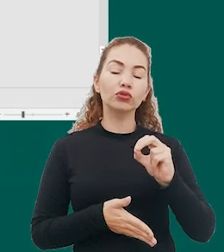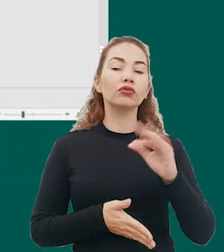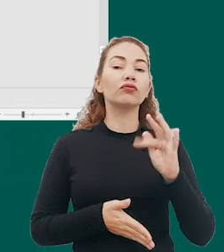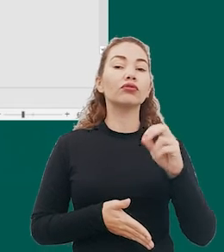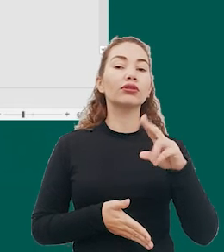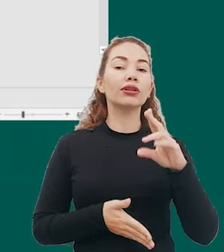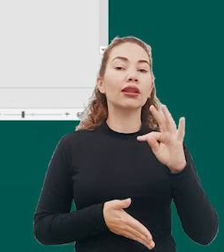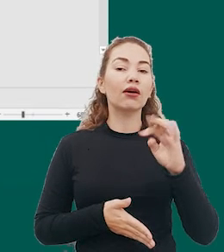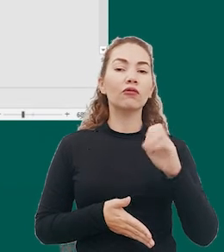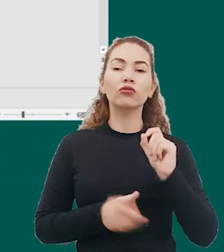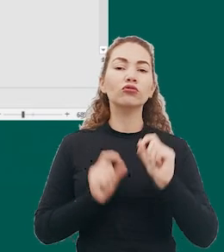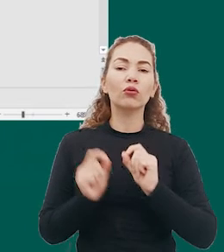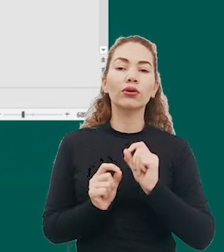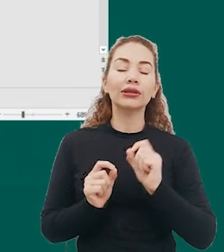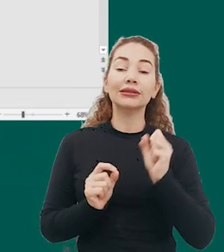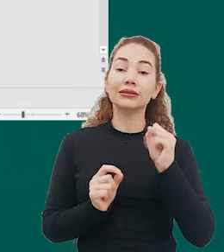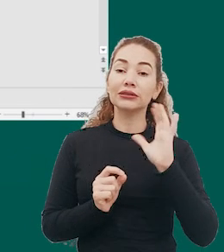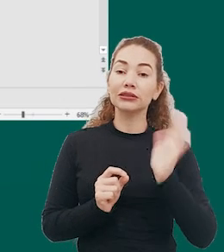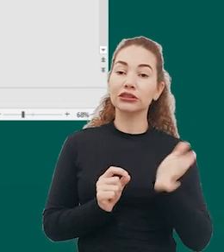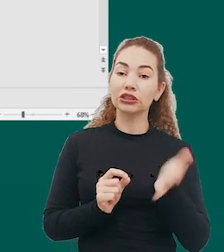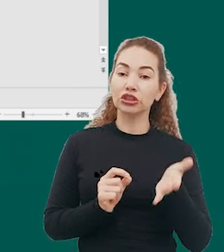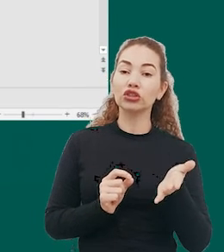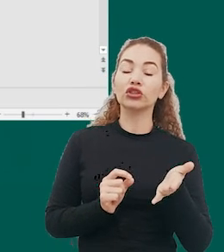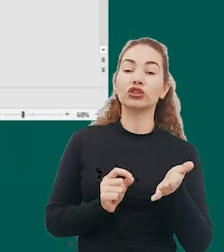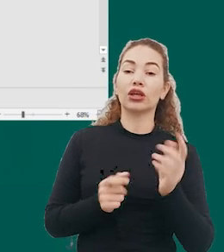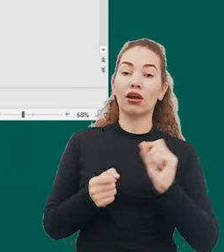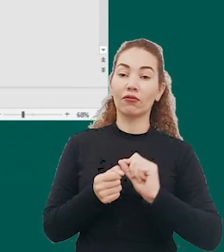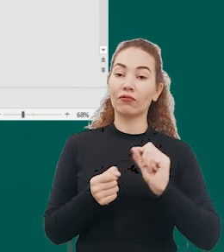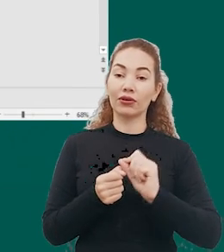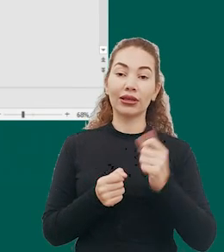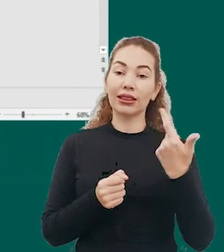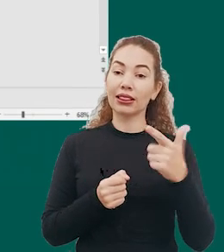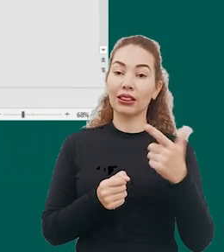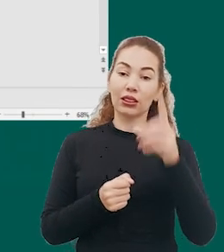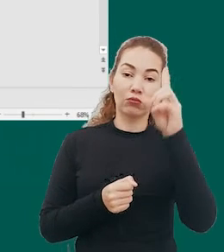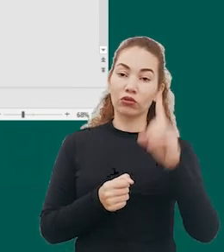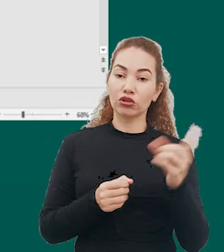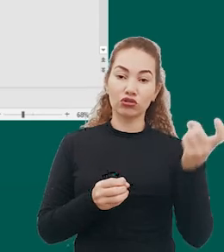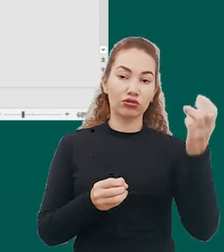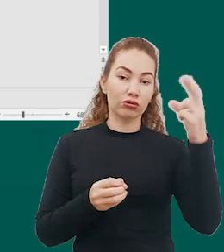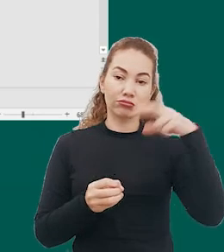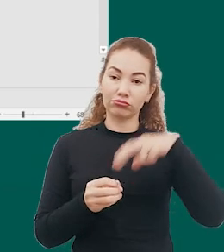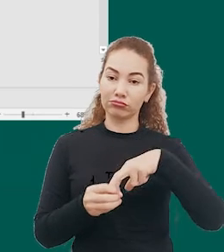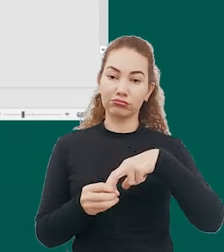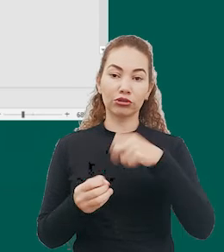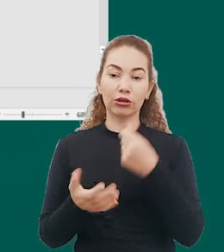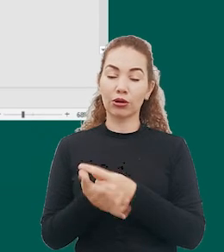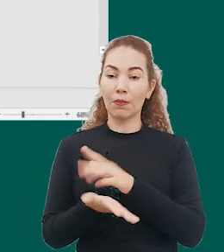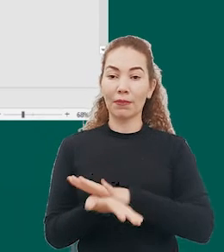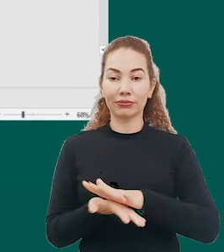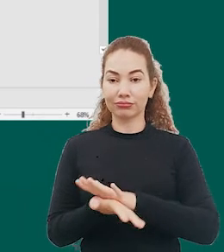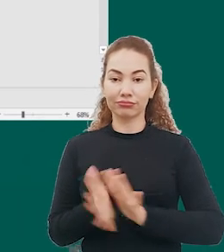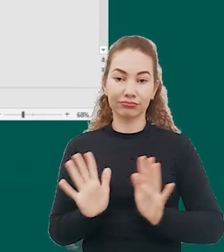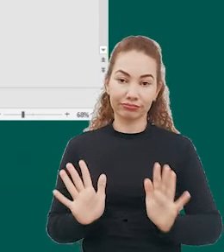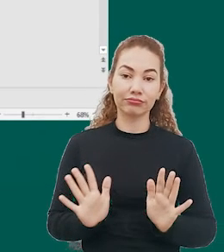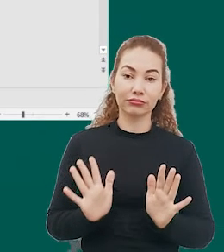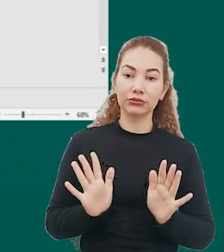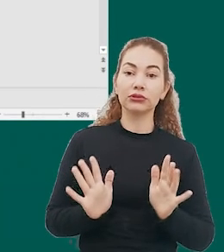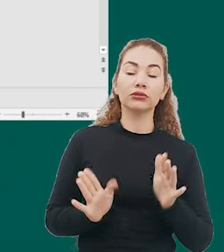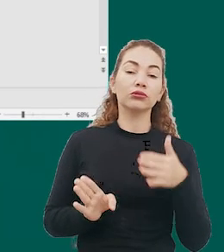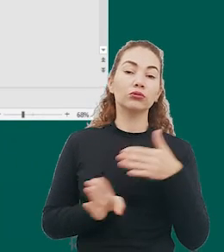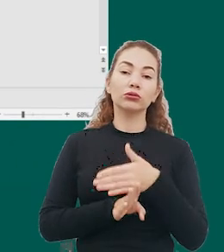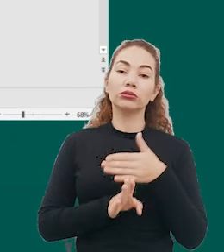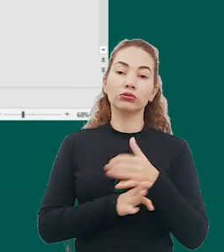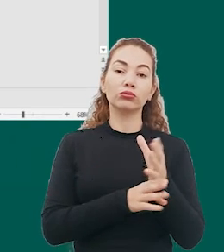tributado, ele não tem direito à restituição, certo? E também não será pago nenhum valor maior. Ele não entra